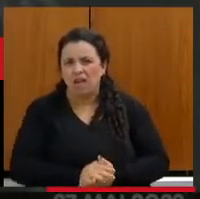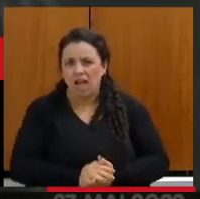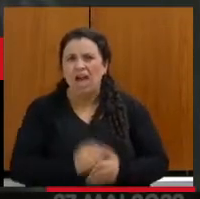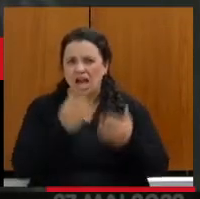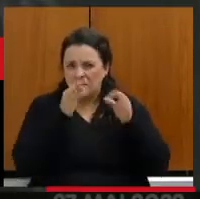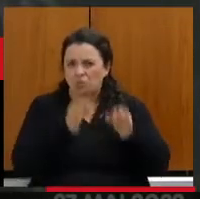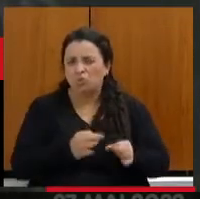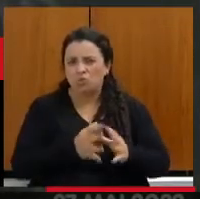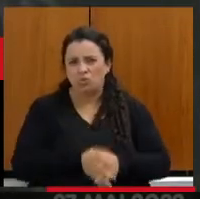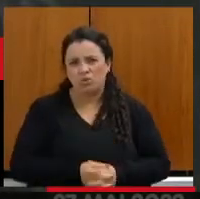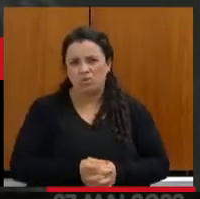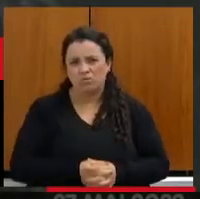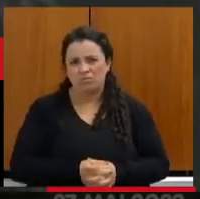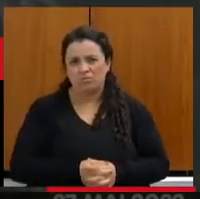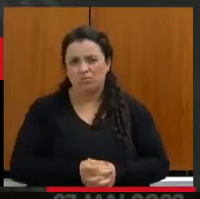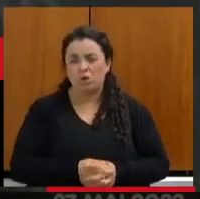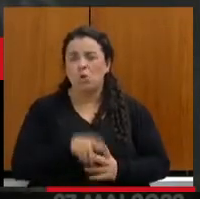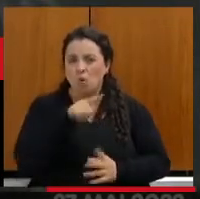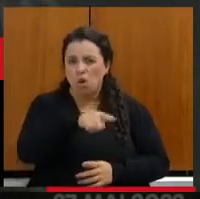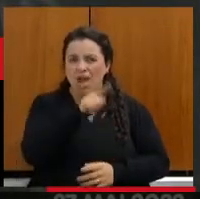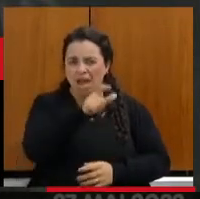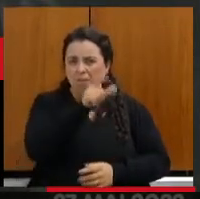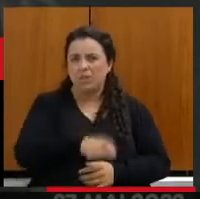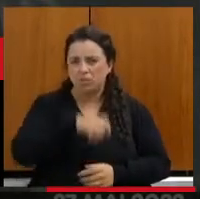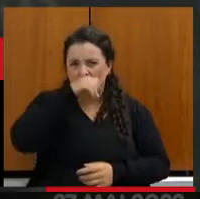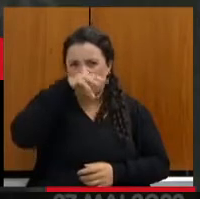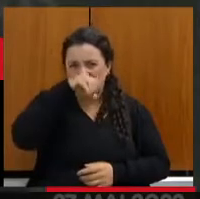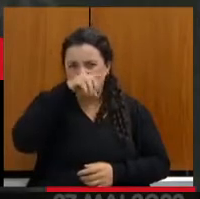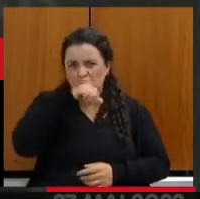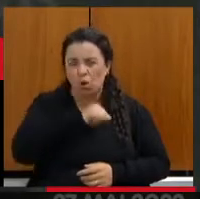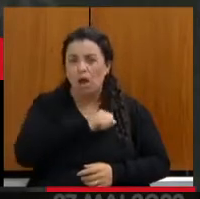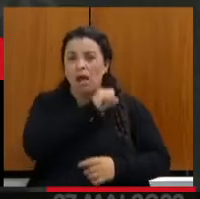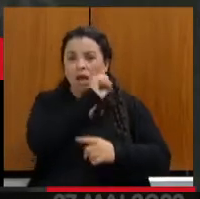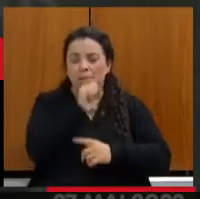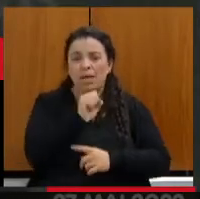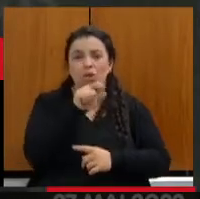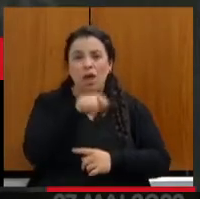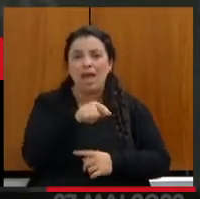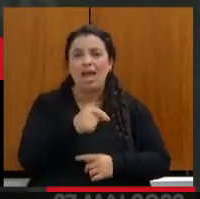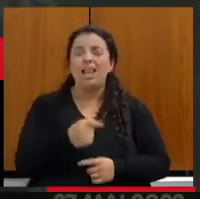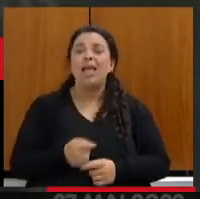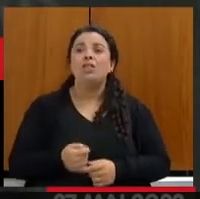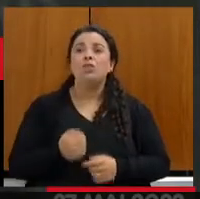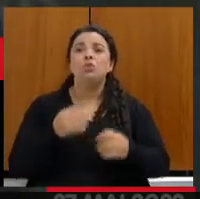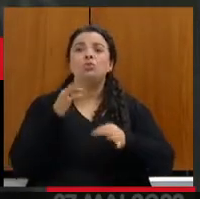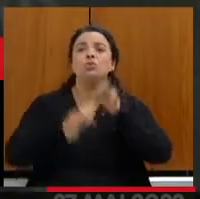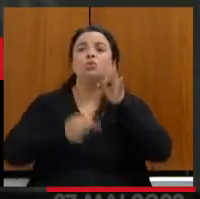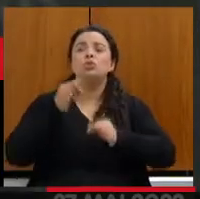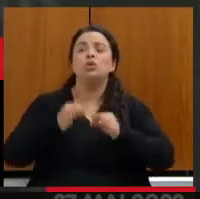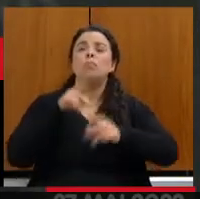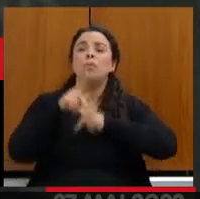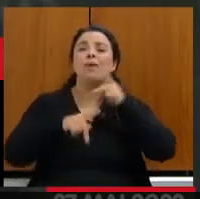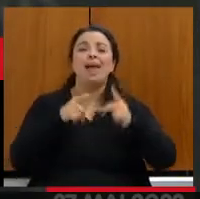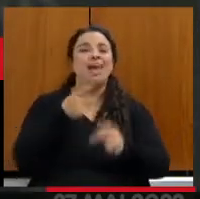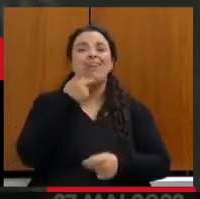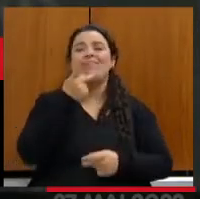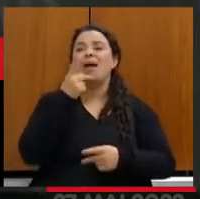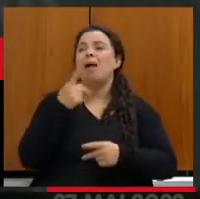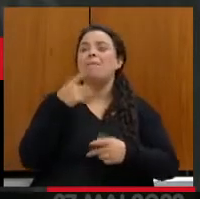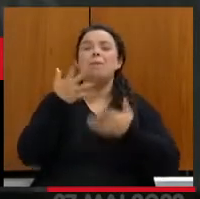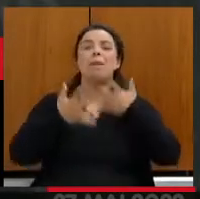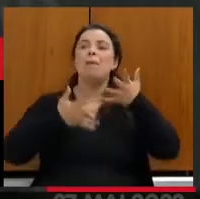popular é justo o assassino que você quer entrar mudo e sair calado Cadê a justiça do país